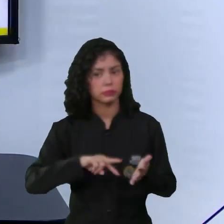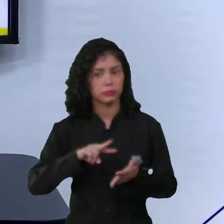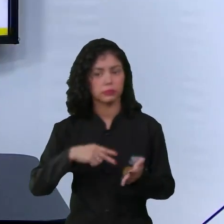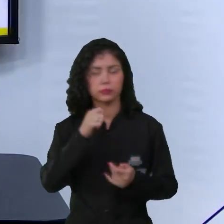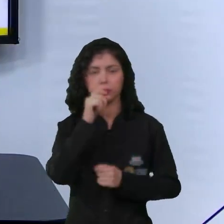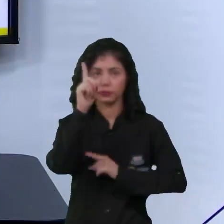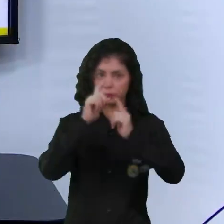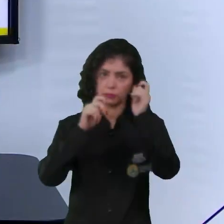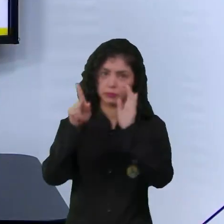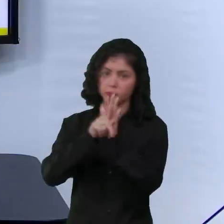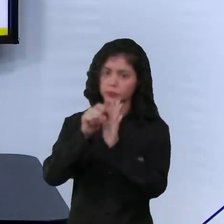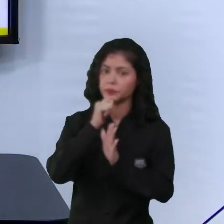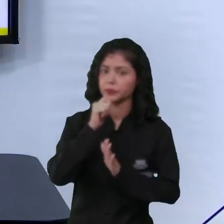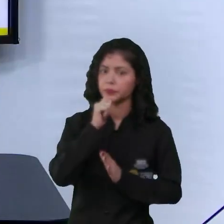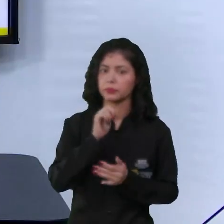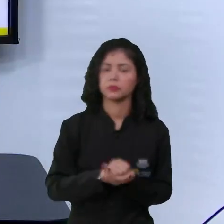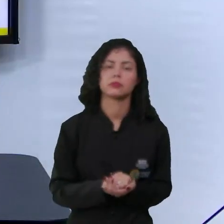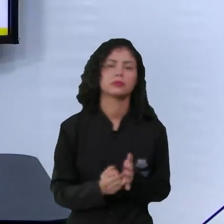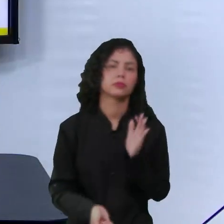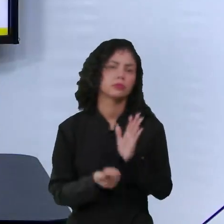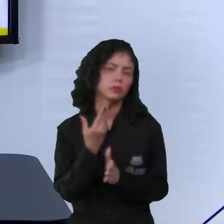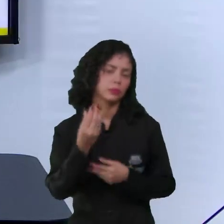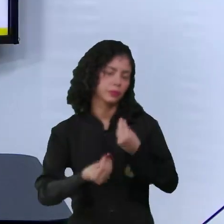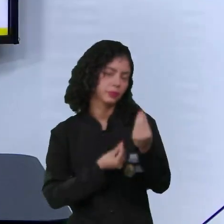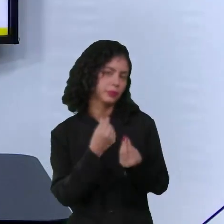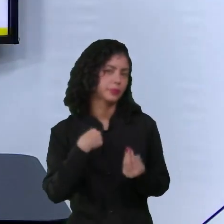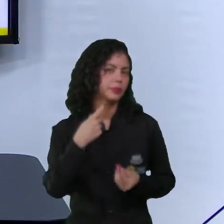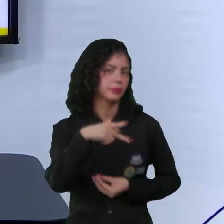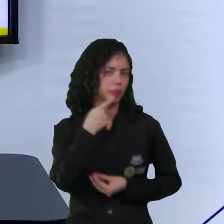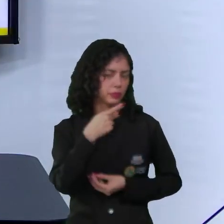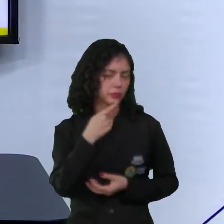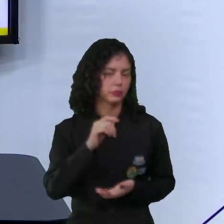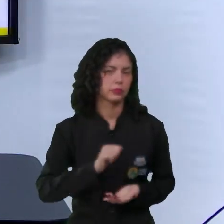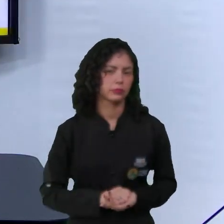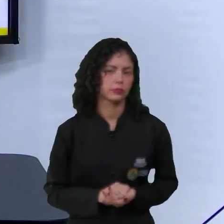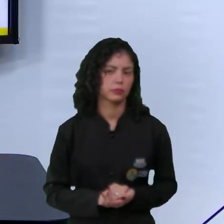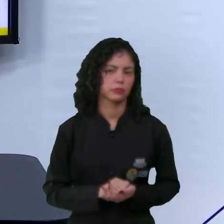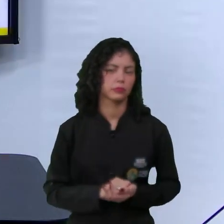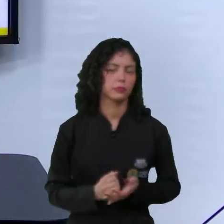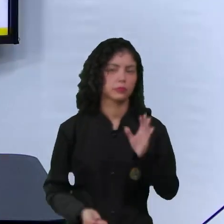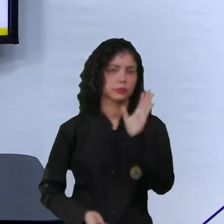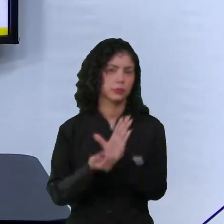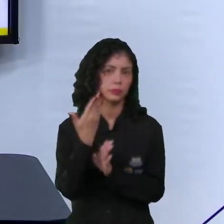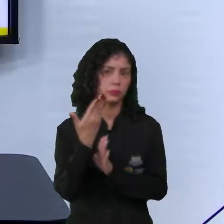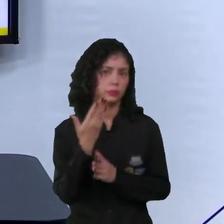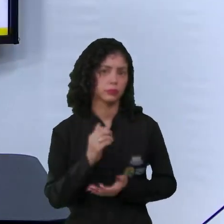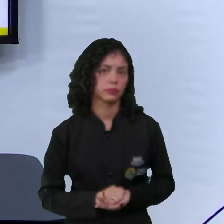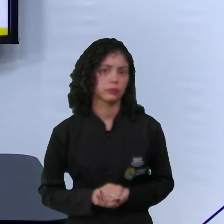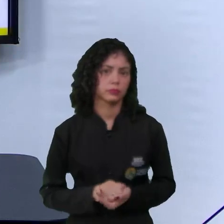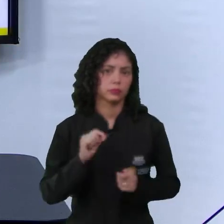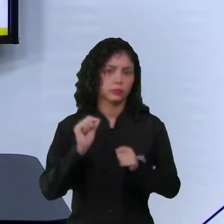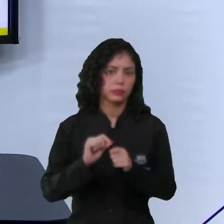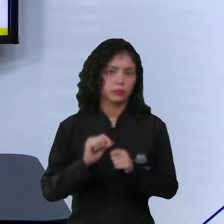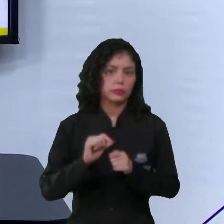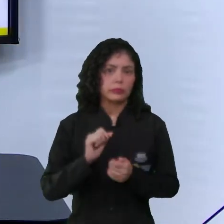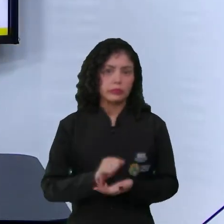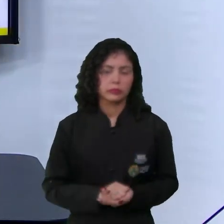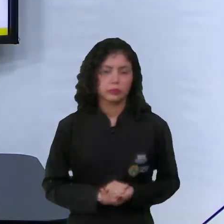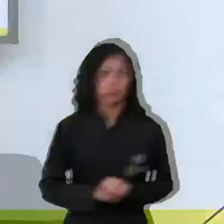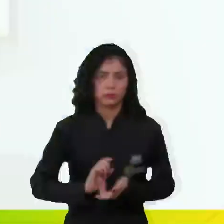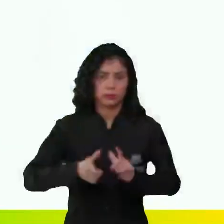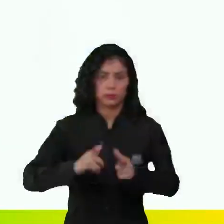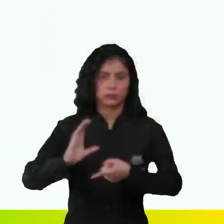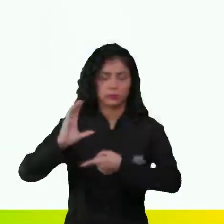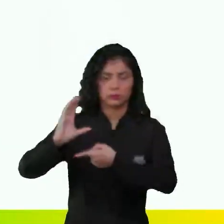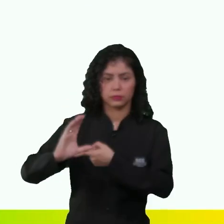a expressão, é a forma com que eu digo, que eu crio, que eu faço. Gabarito na